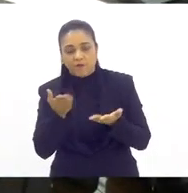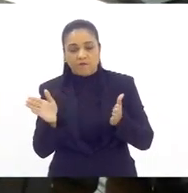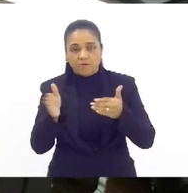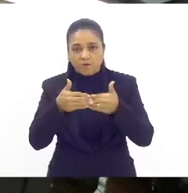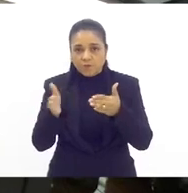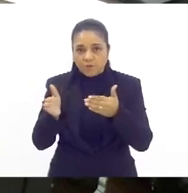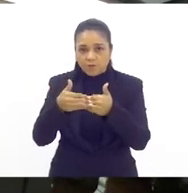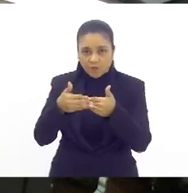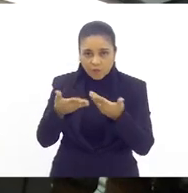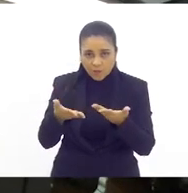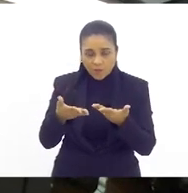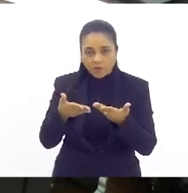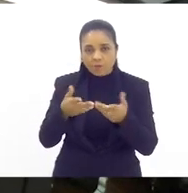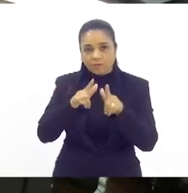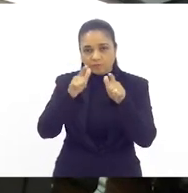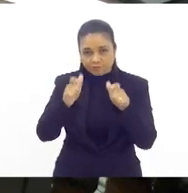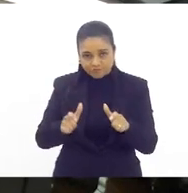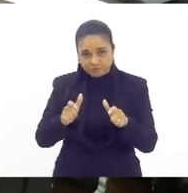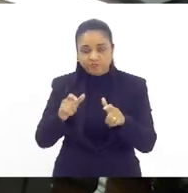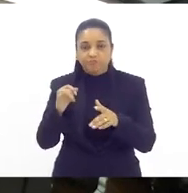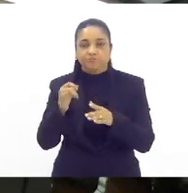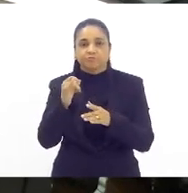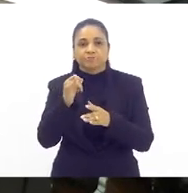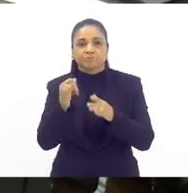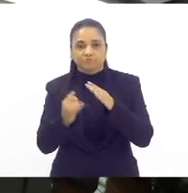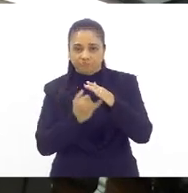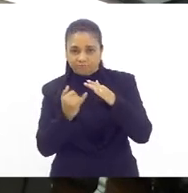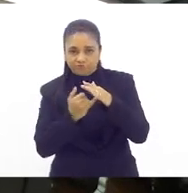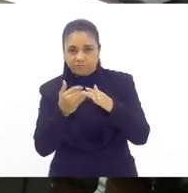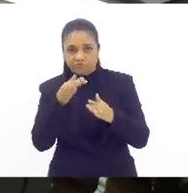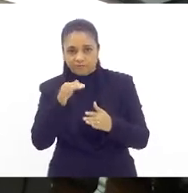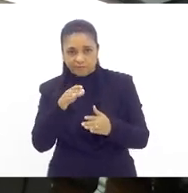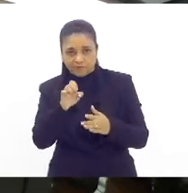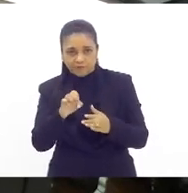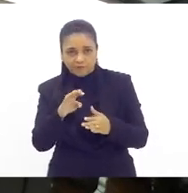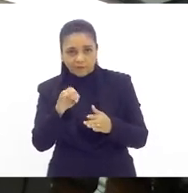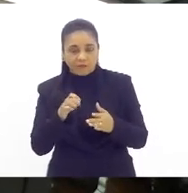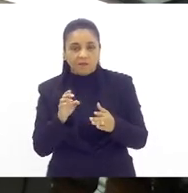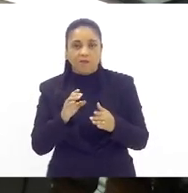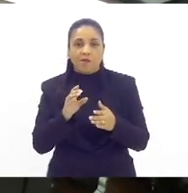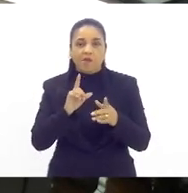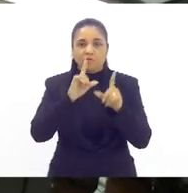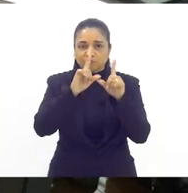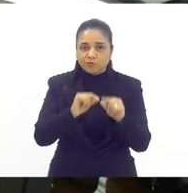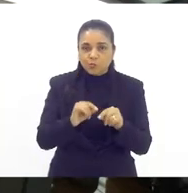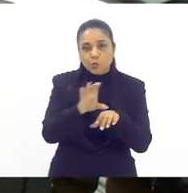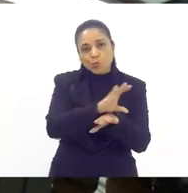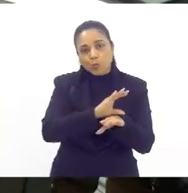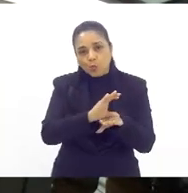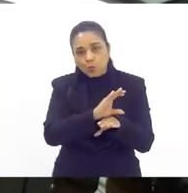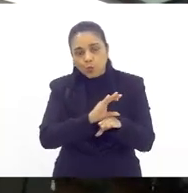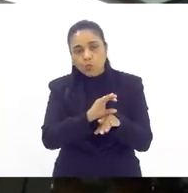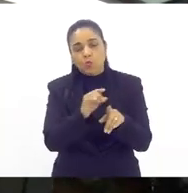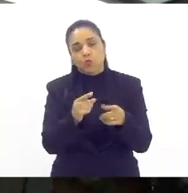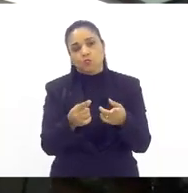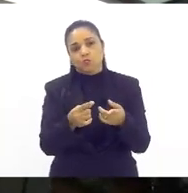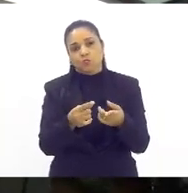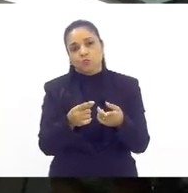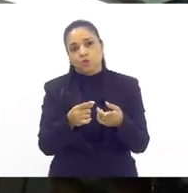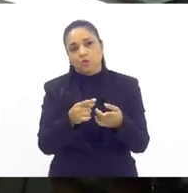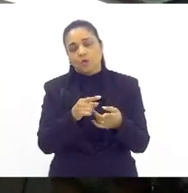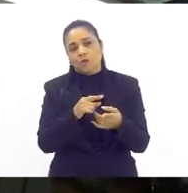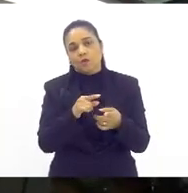unidades a otimização entre aspas dos cursos e também